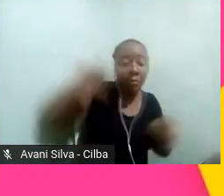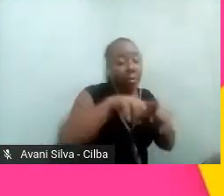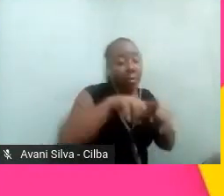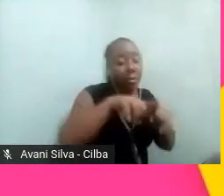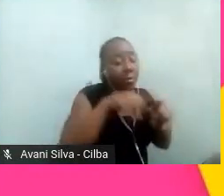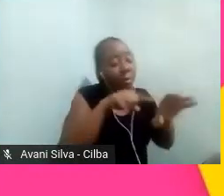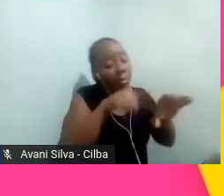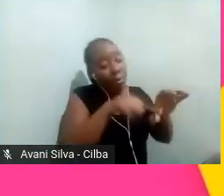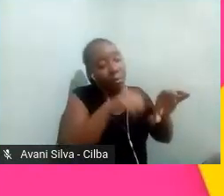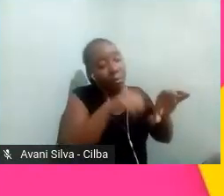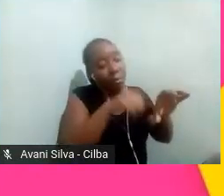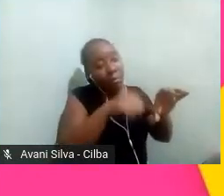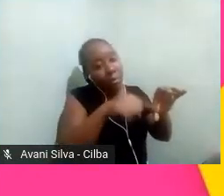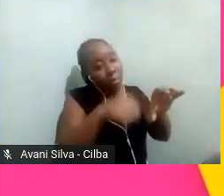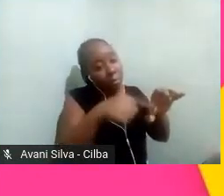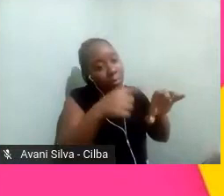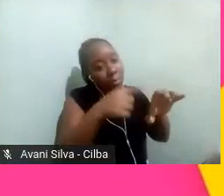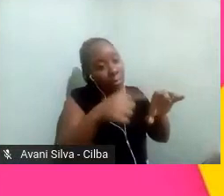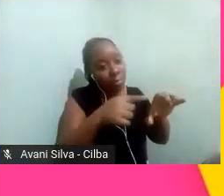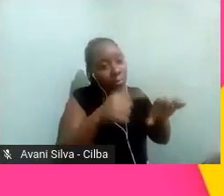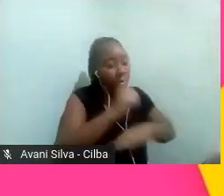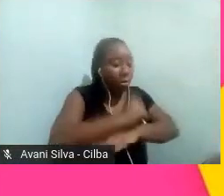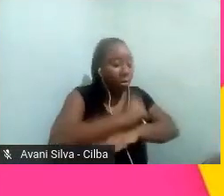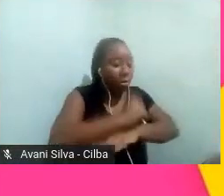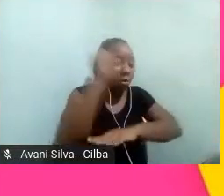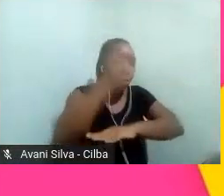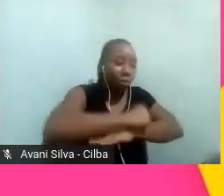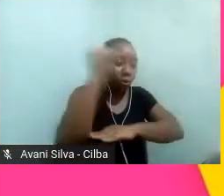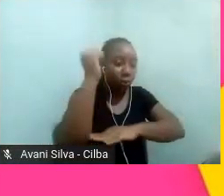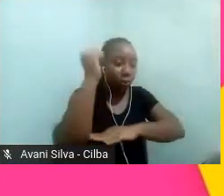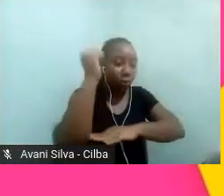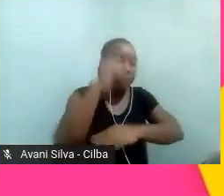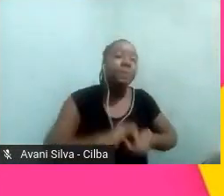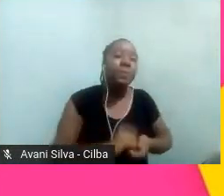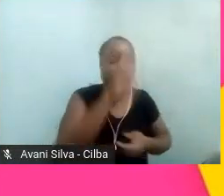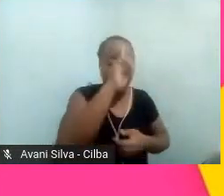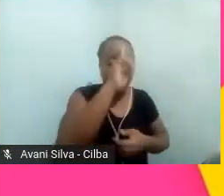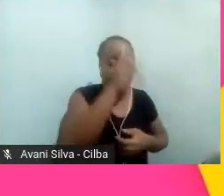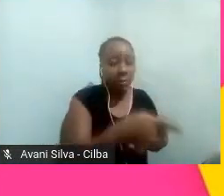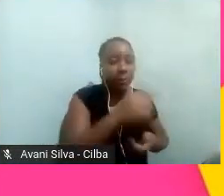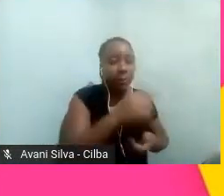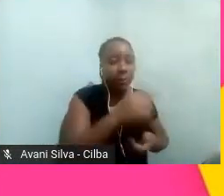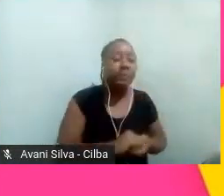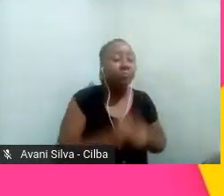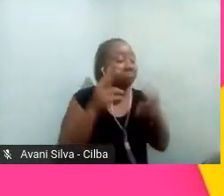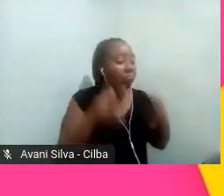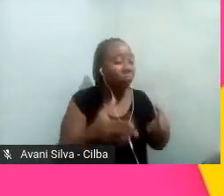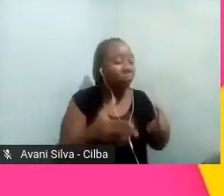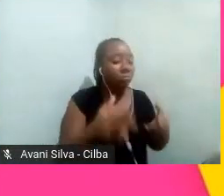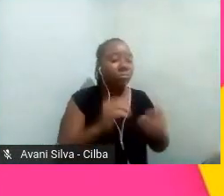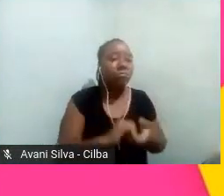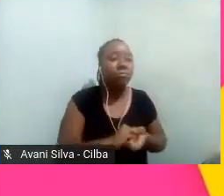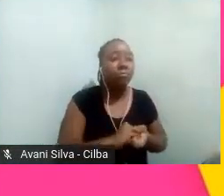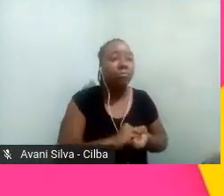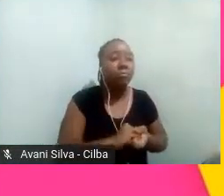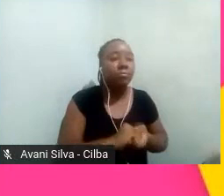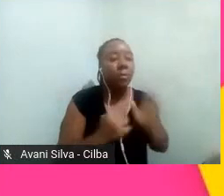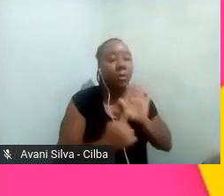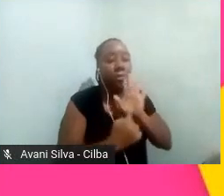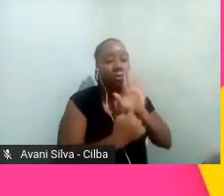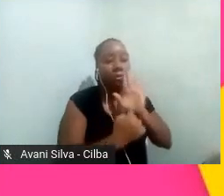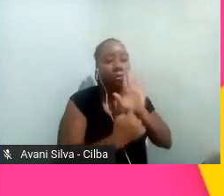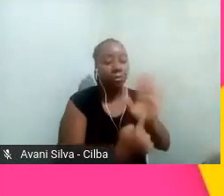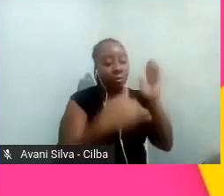motor que move a persiana, entenderam? É exatamente isso. Aqui eu mostrei o código